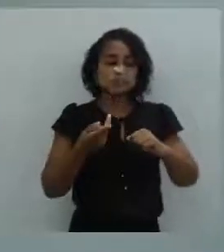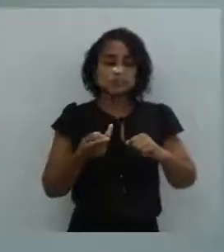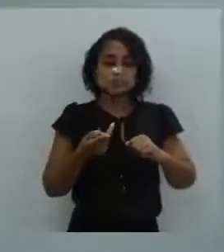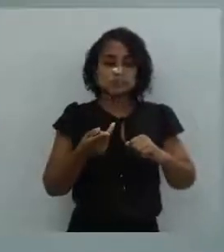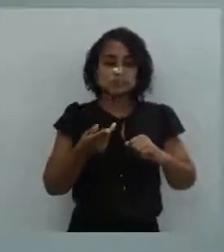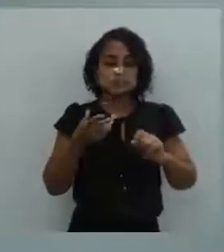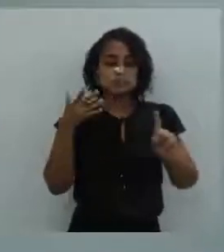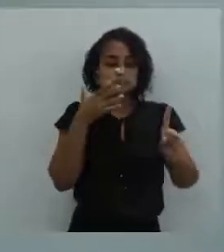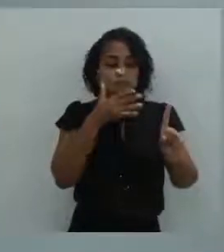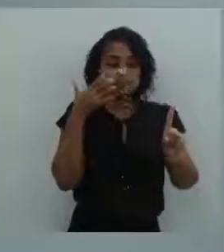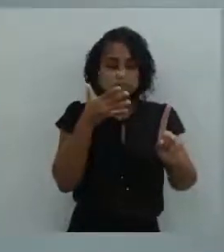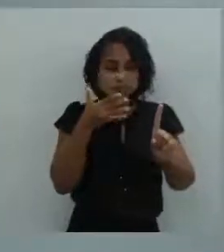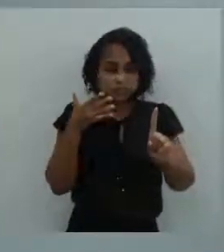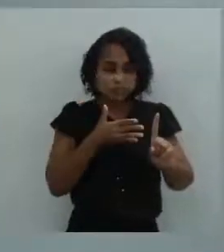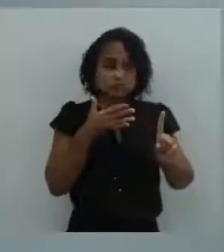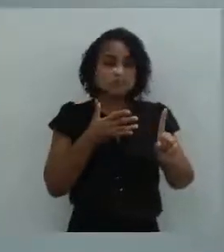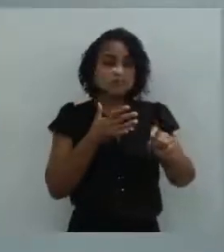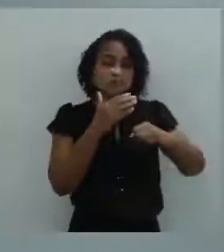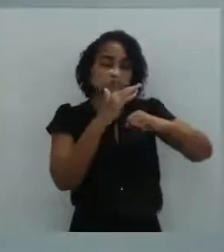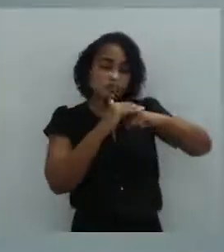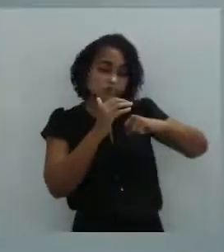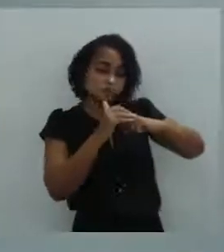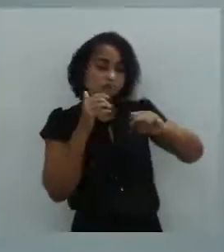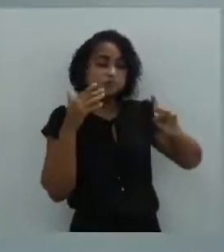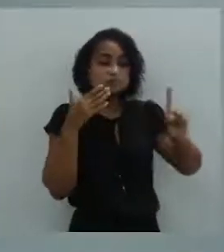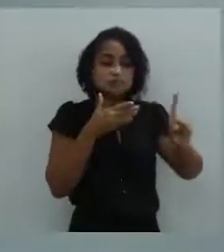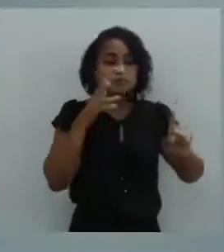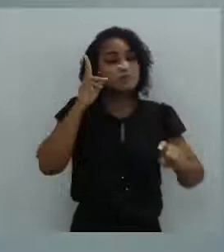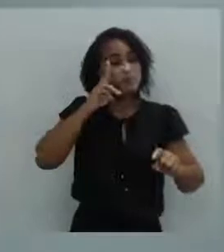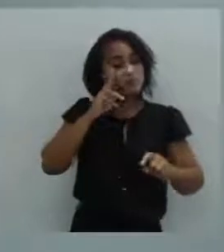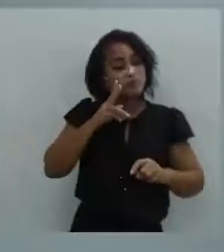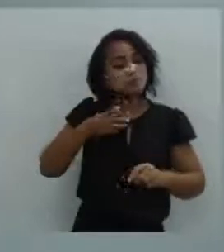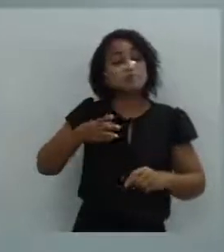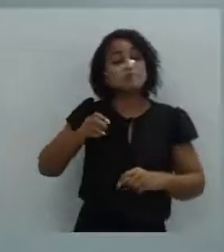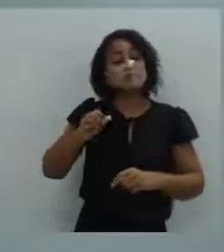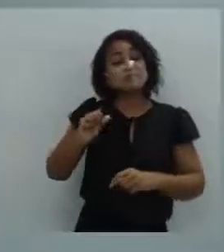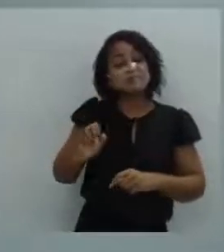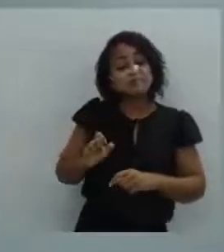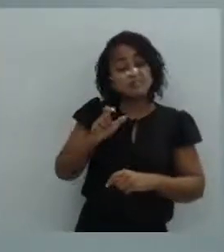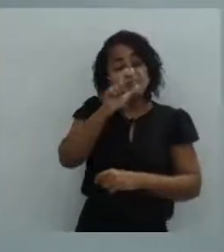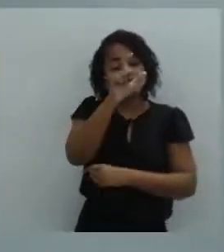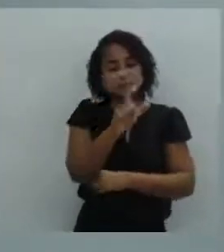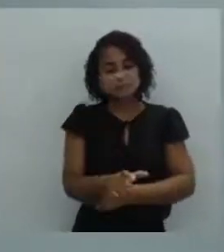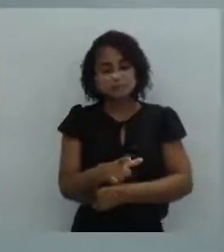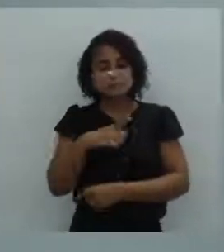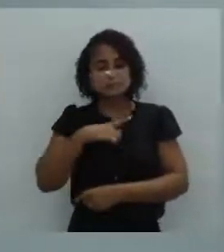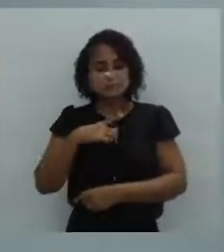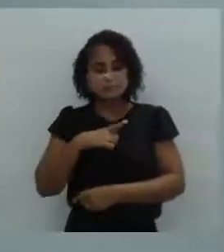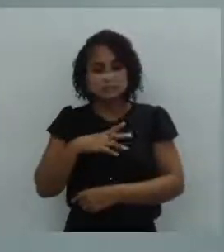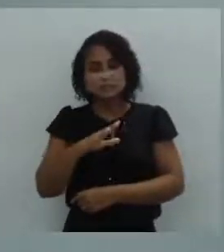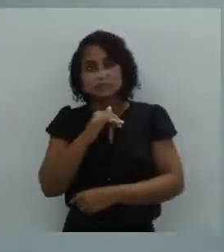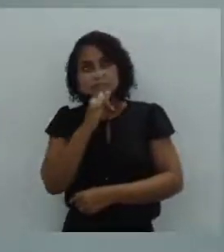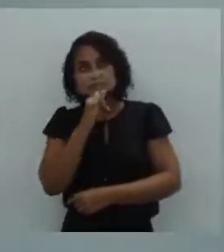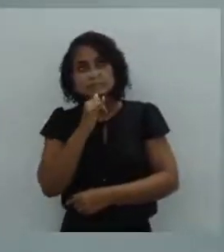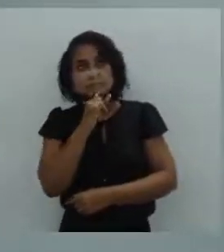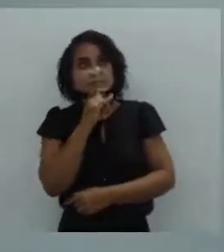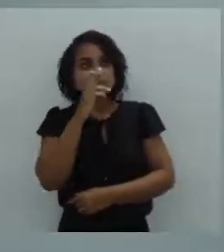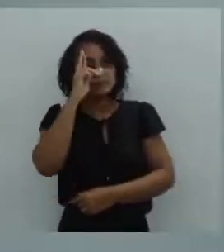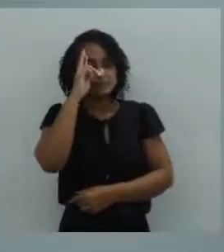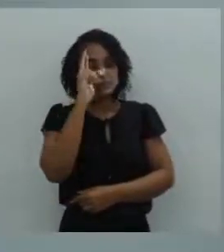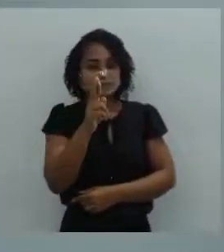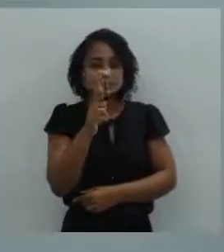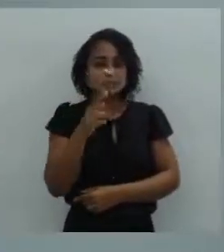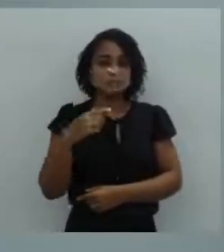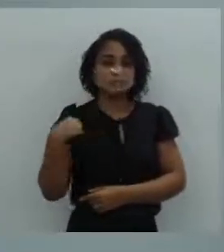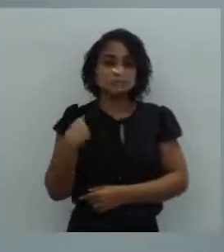de tratamento no vocativo. Lembrar, se a pessoa a quem eu estou me direcionando, por exemplo, é o diretor, o gestor da